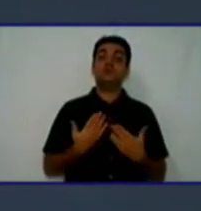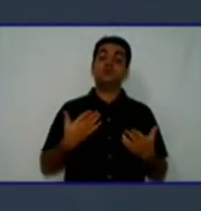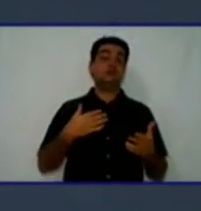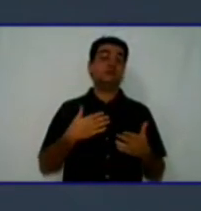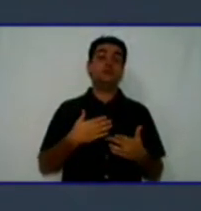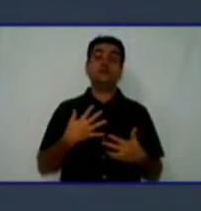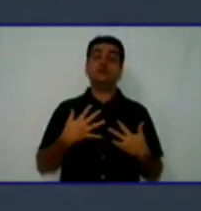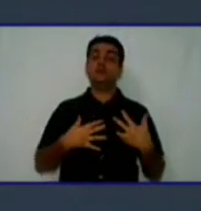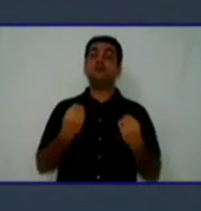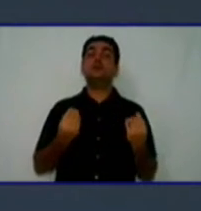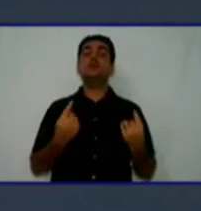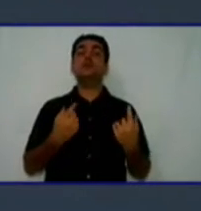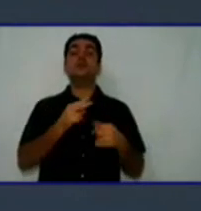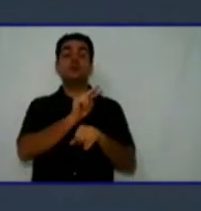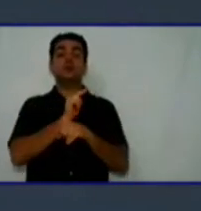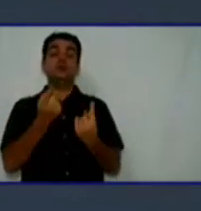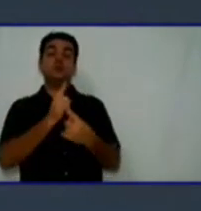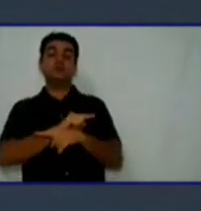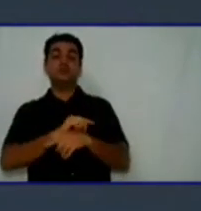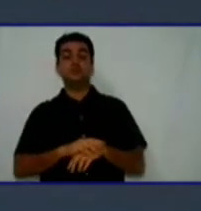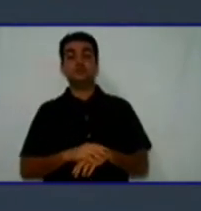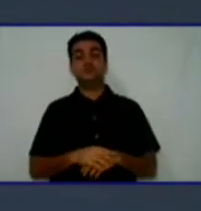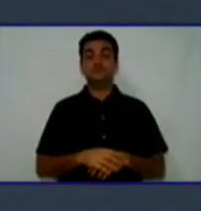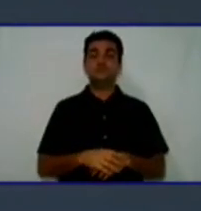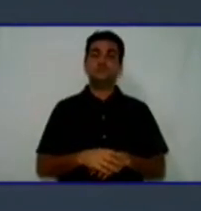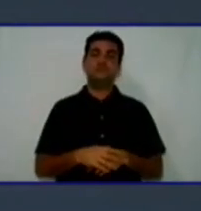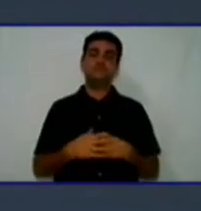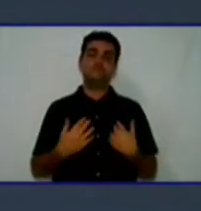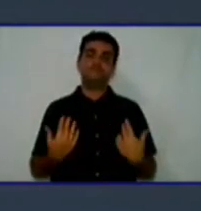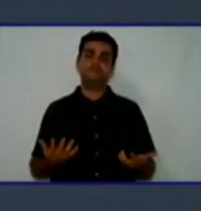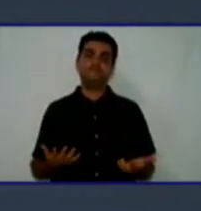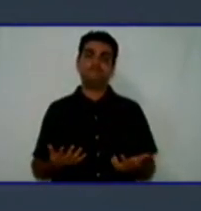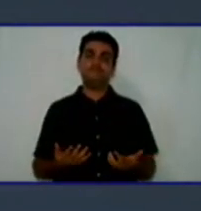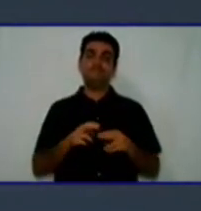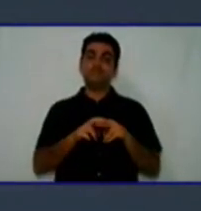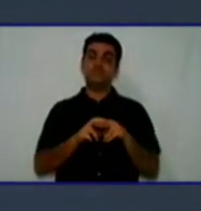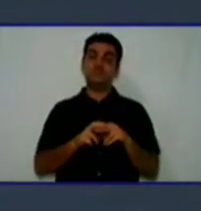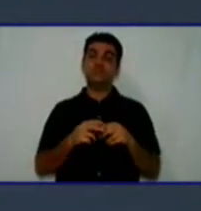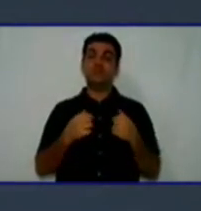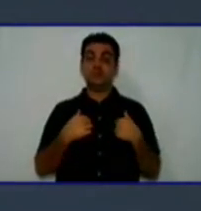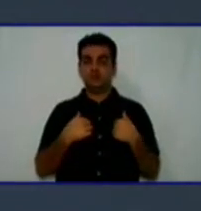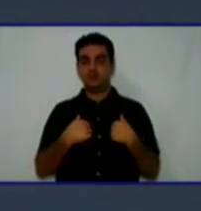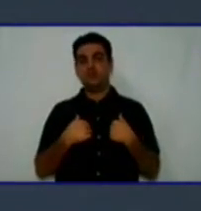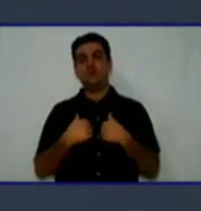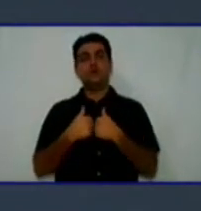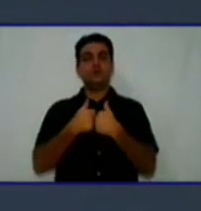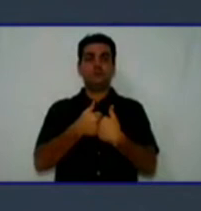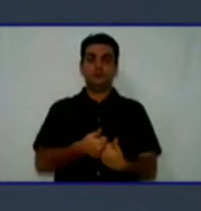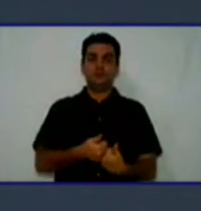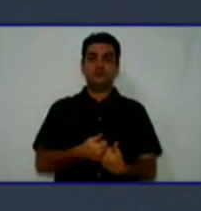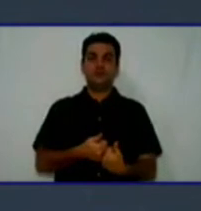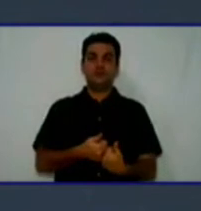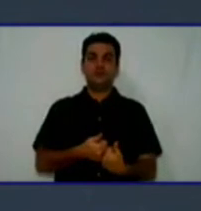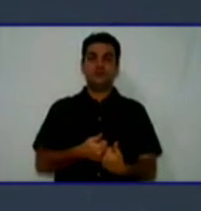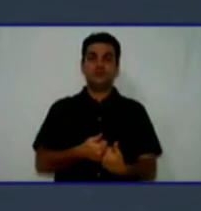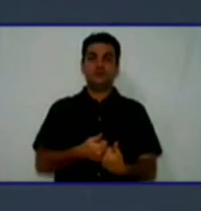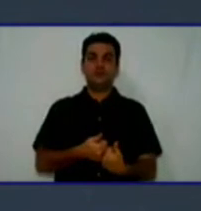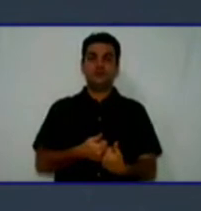o contraditório em ampla defesa. Com essas considerações, presidente, acompanho integralmente o eminente ministro